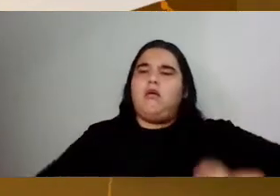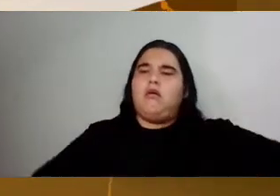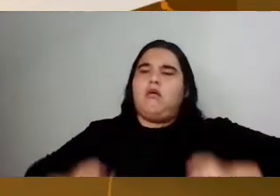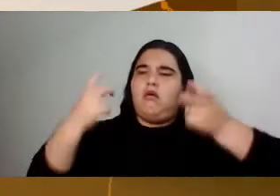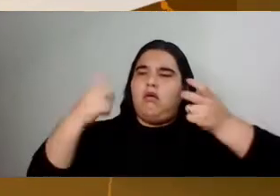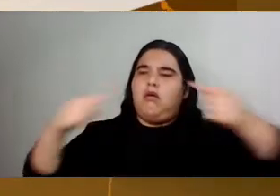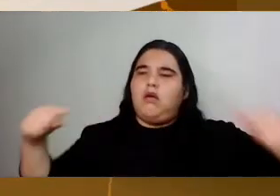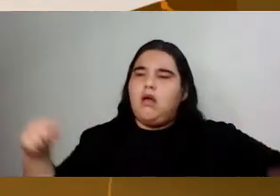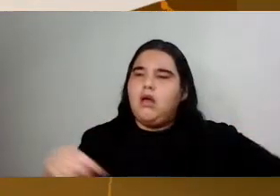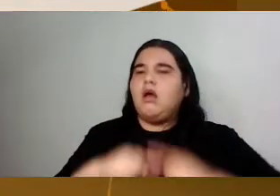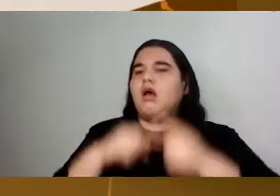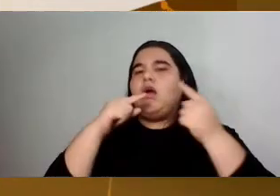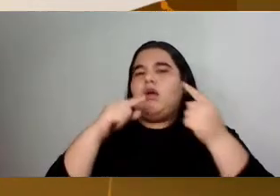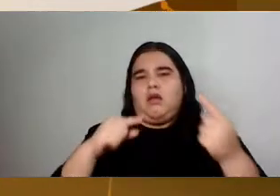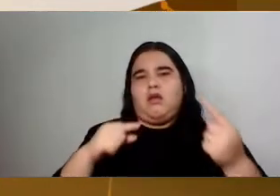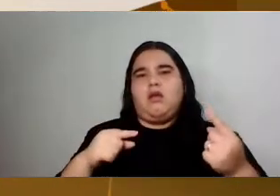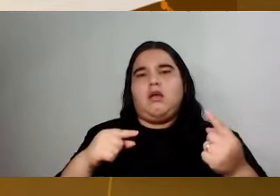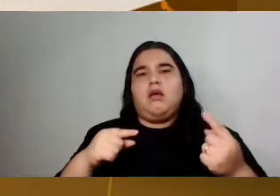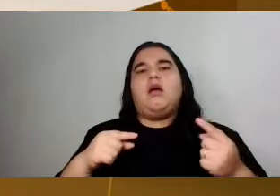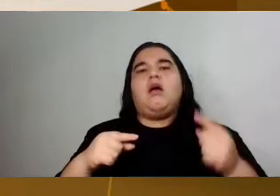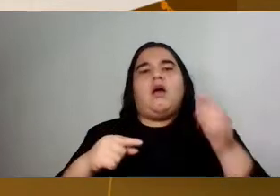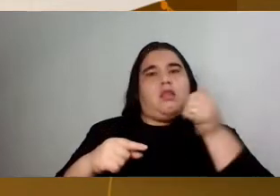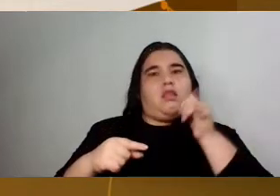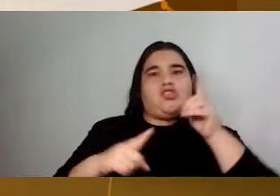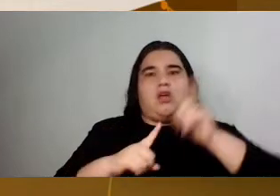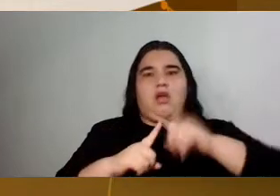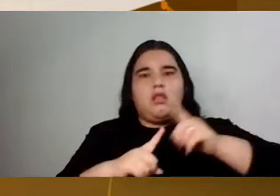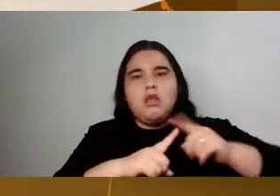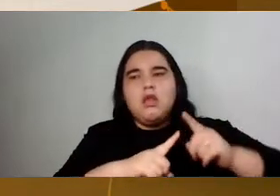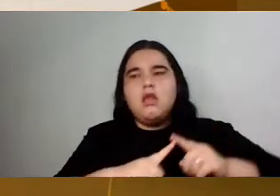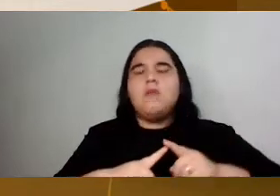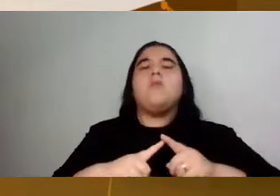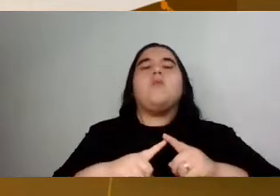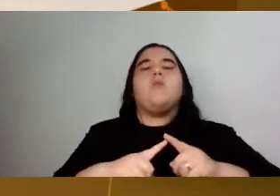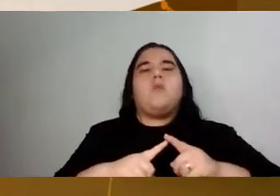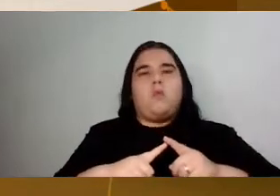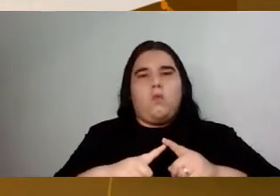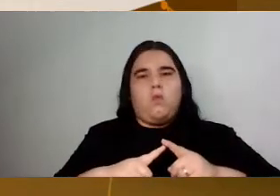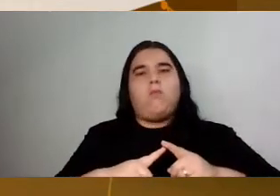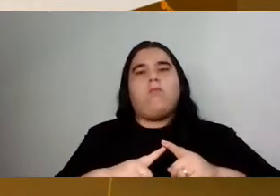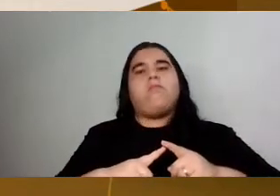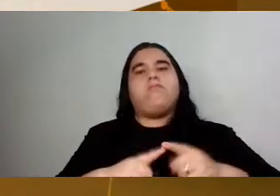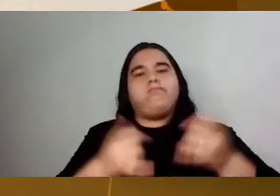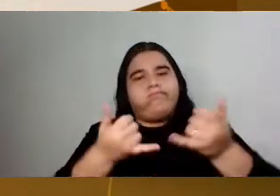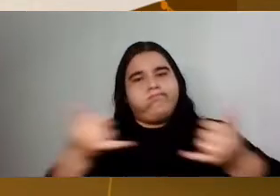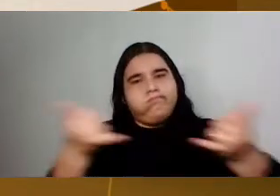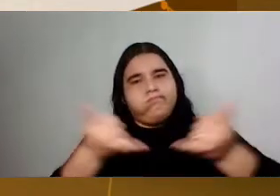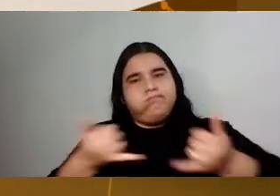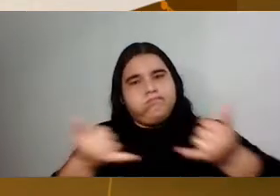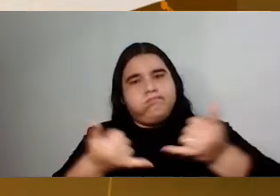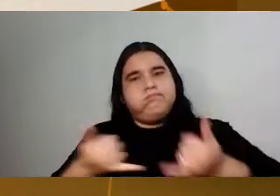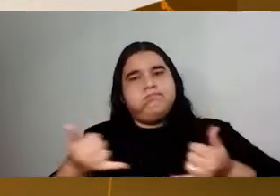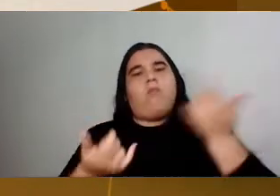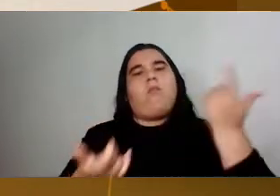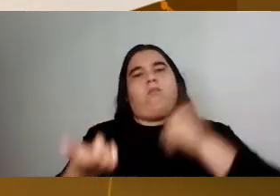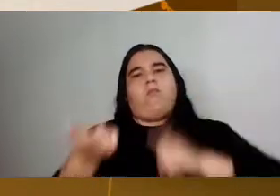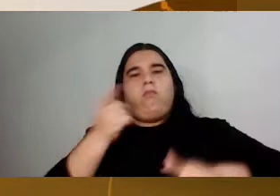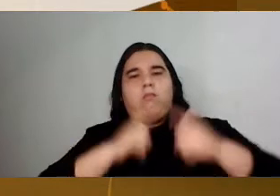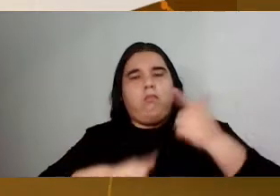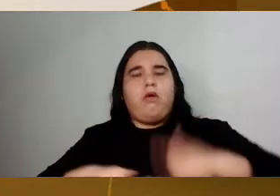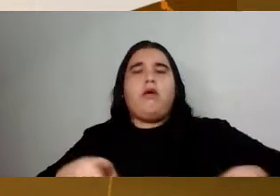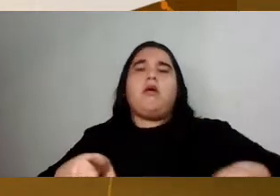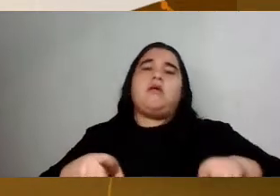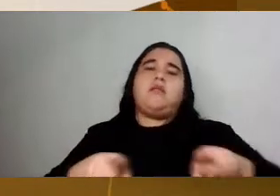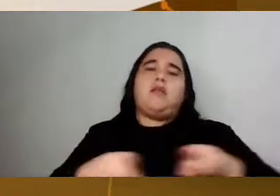faz a alimentação. Feita a alimentação, caso haja necessidade de inversão de fase, existe também uma chave aqui